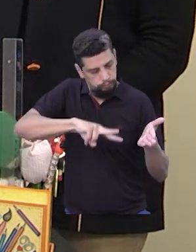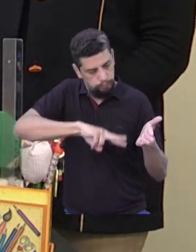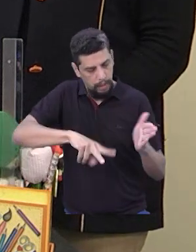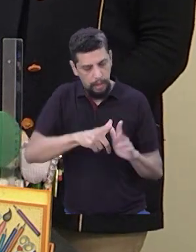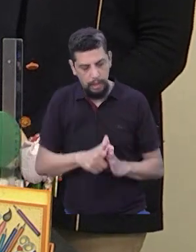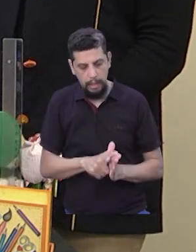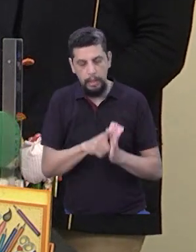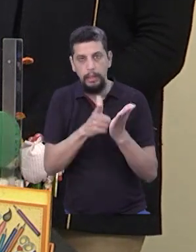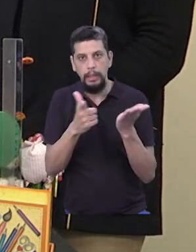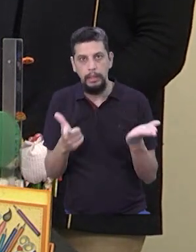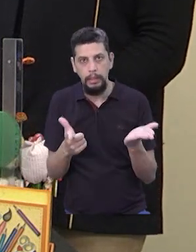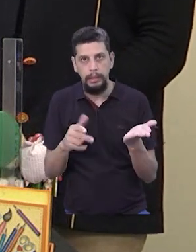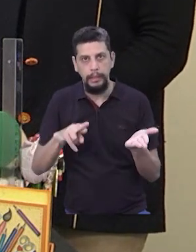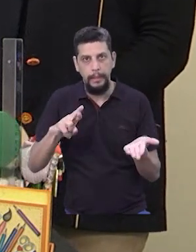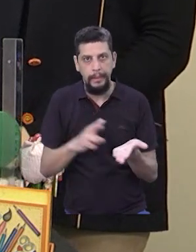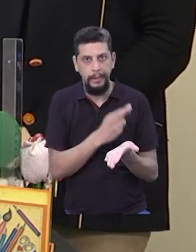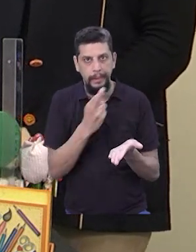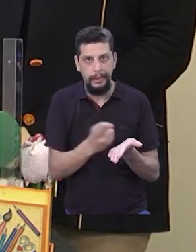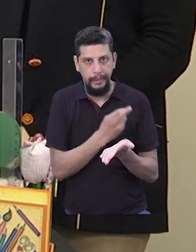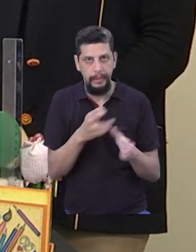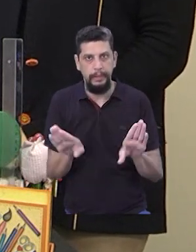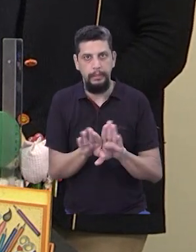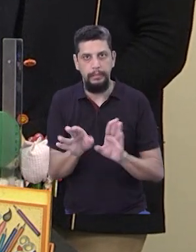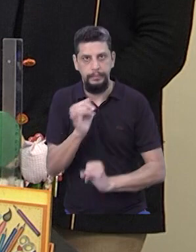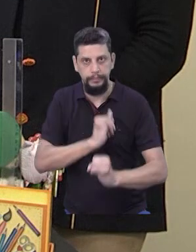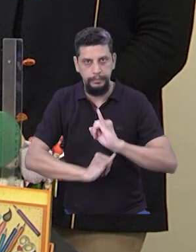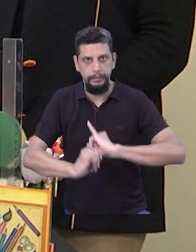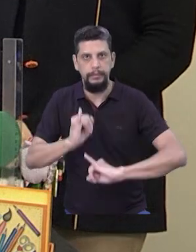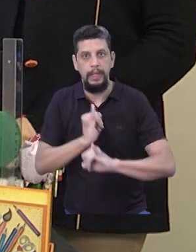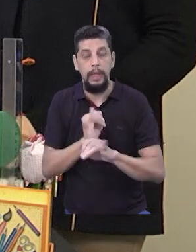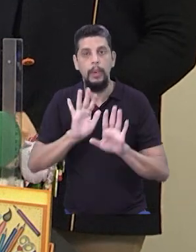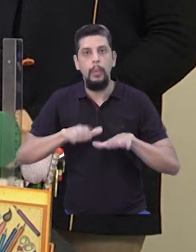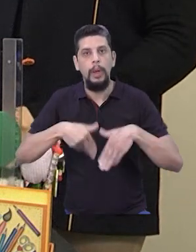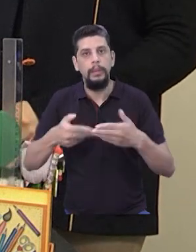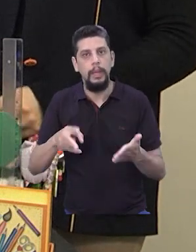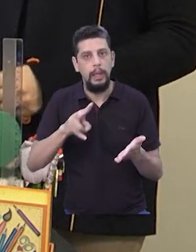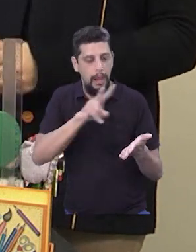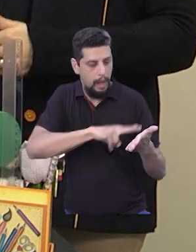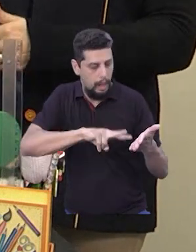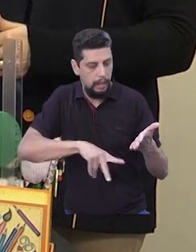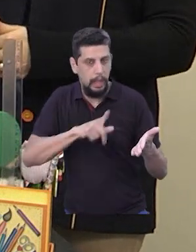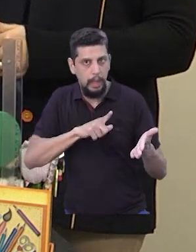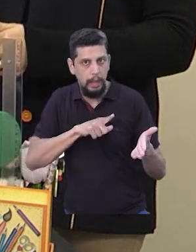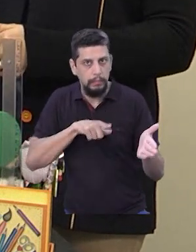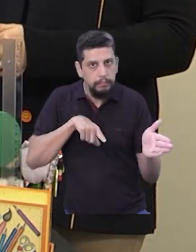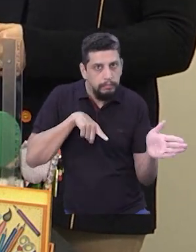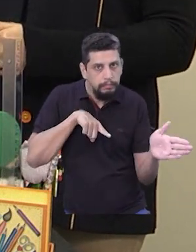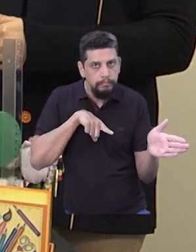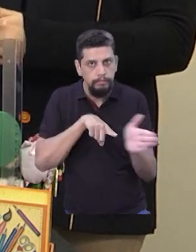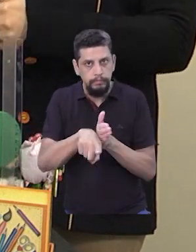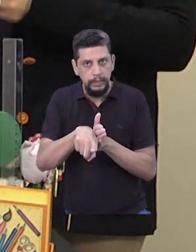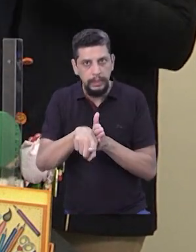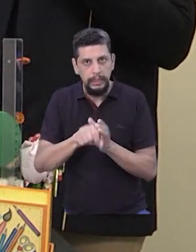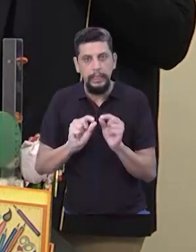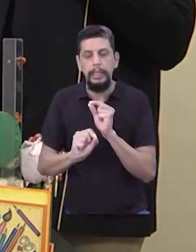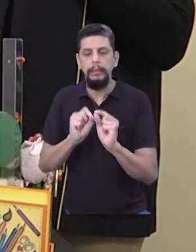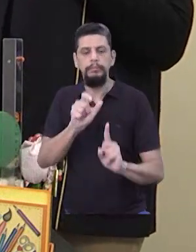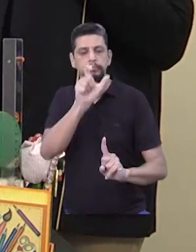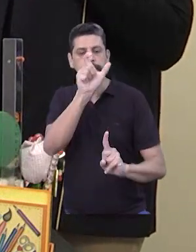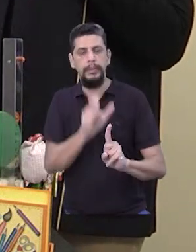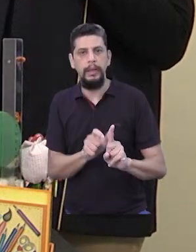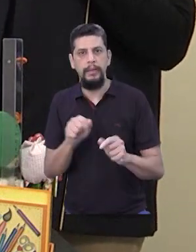no jornal. No jornal. Ler na revista. Uhum. E também na internet. E quando a gente lê, tem a pergunta escrita. A pergunta que quem